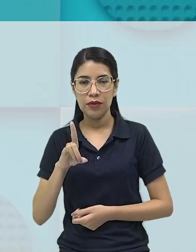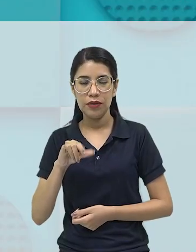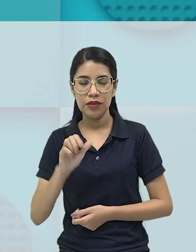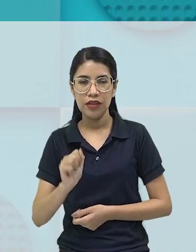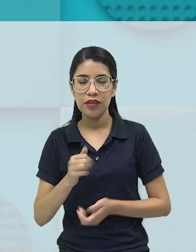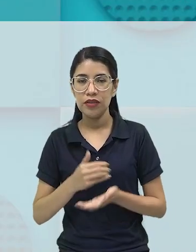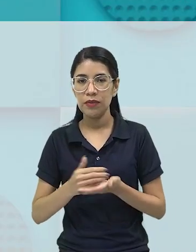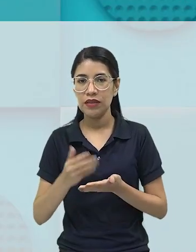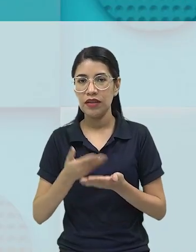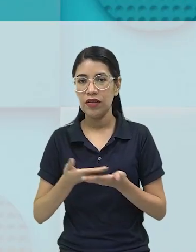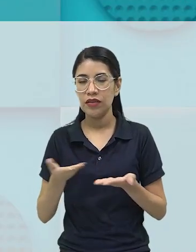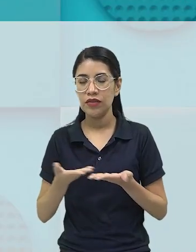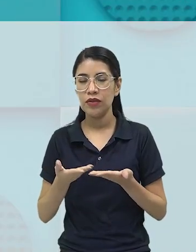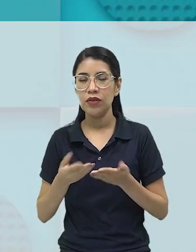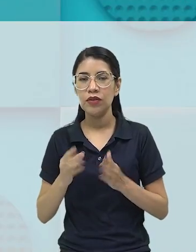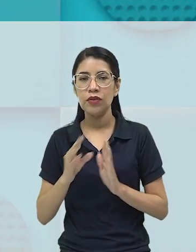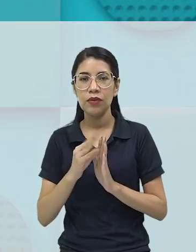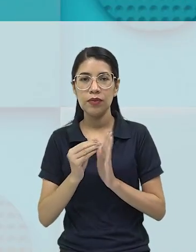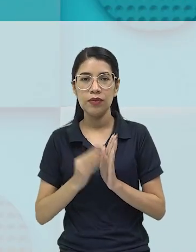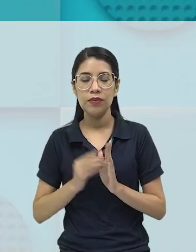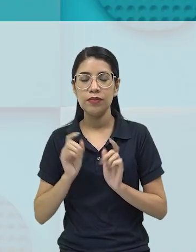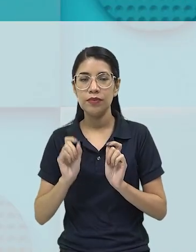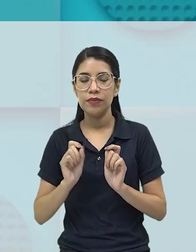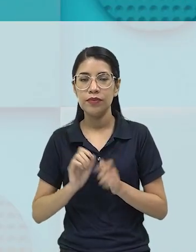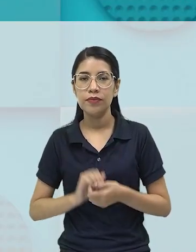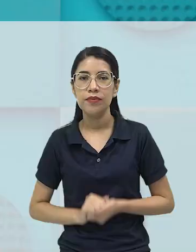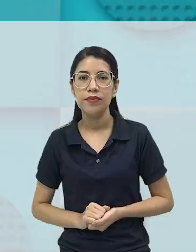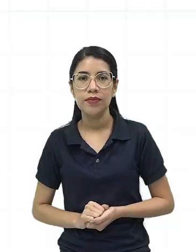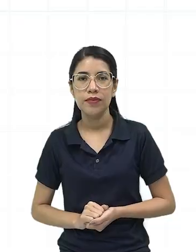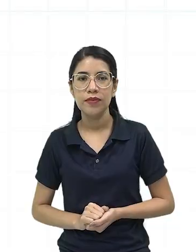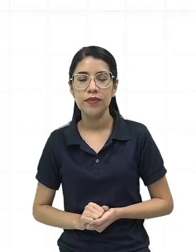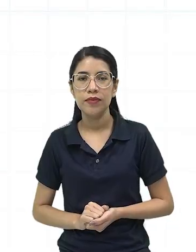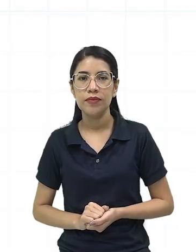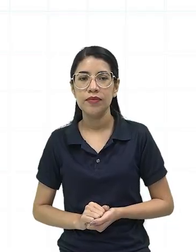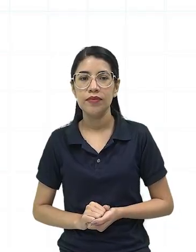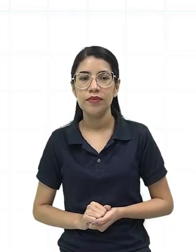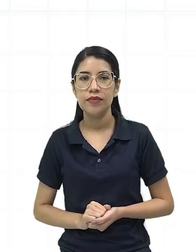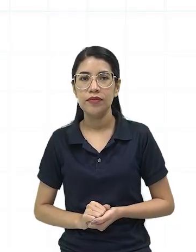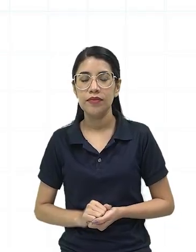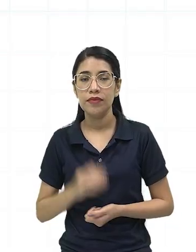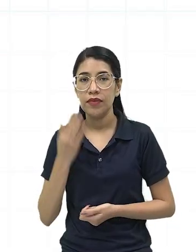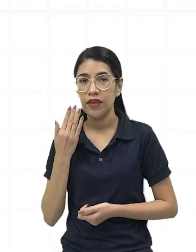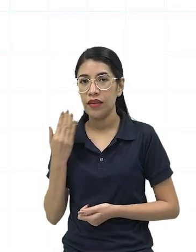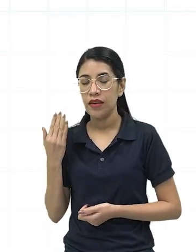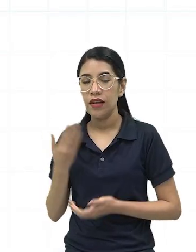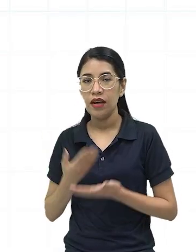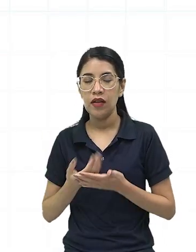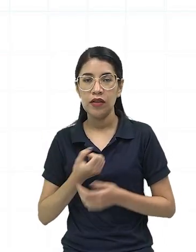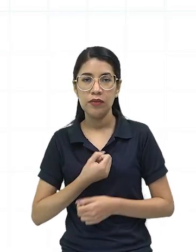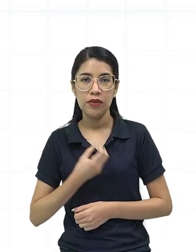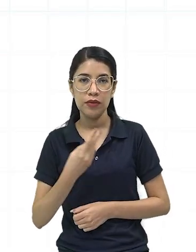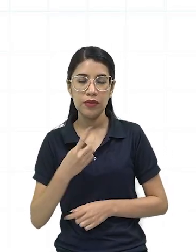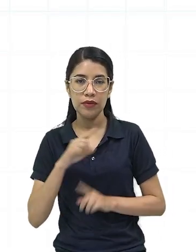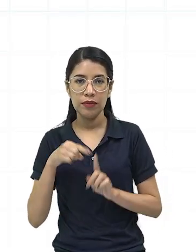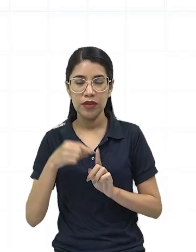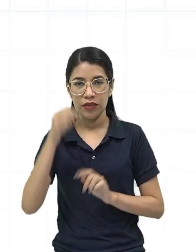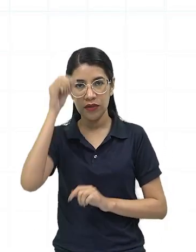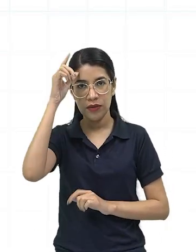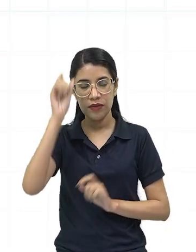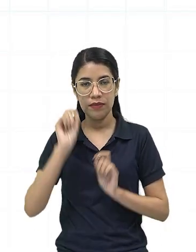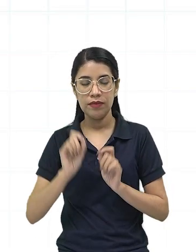e nós vamos dar início à nossa aula conferindo os objetos de conhecimento. Então essa é a aula 2, o objeto